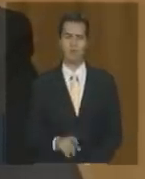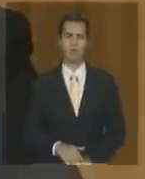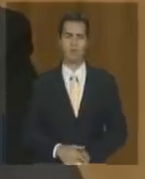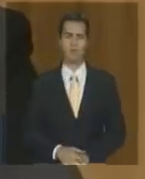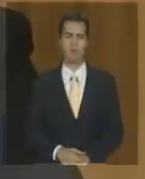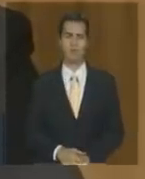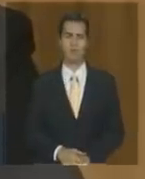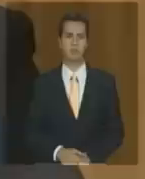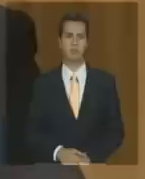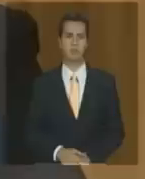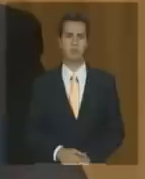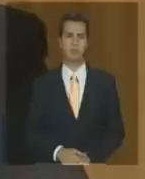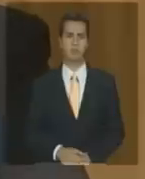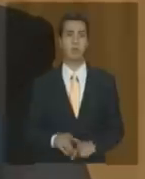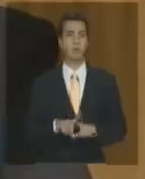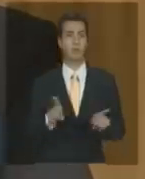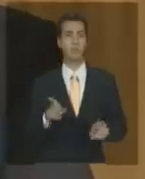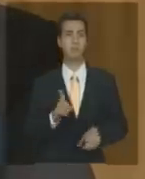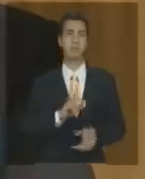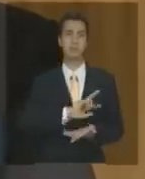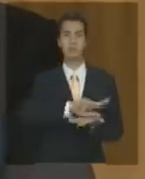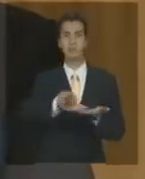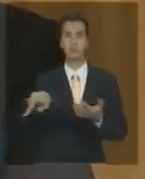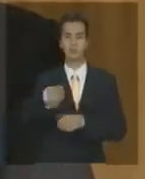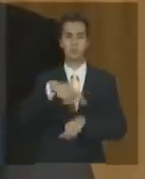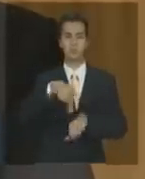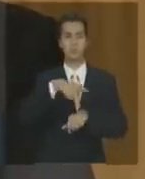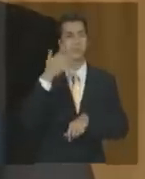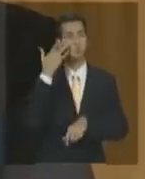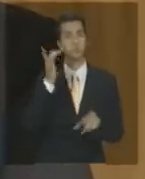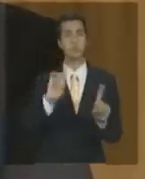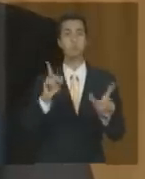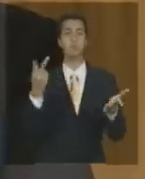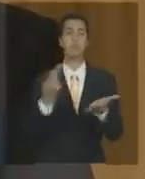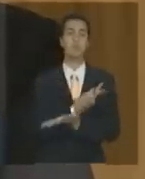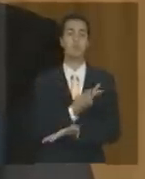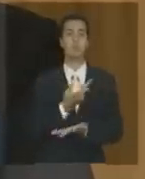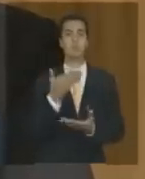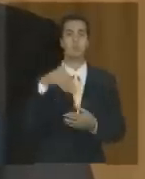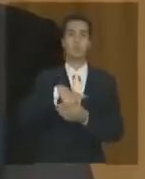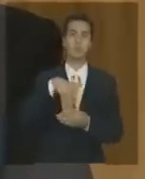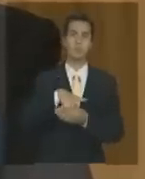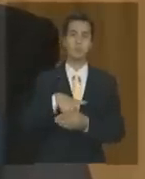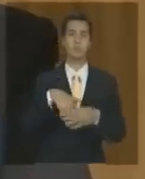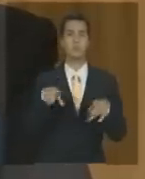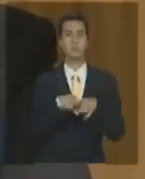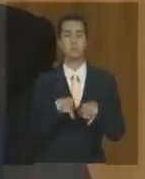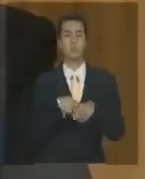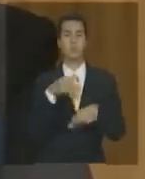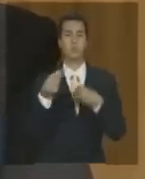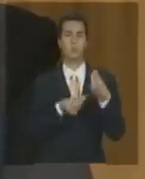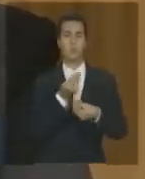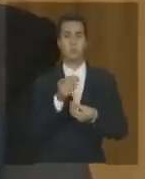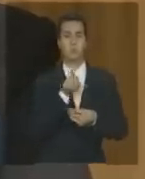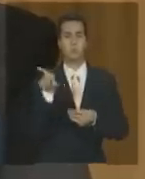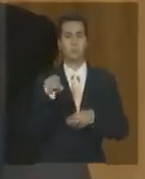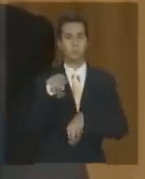de outros países, eu acho que vai ser difícil saber o que vai acontecer nas próximas eleições e como aquele país pode se tornar